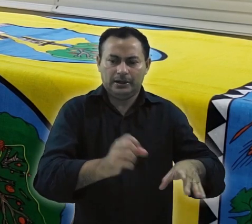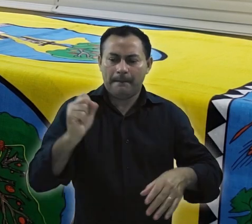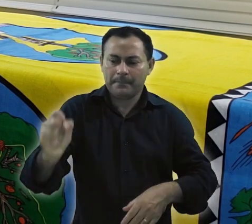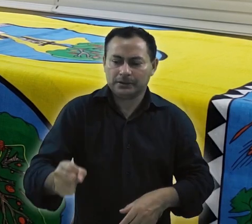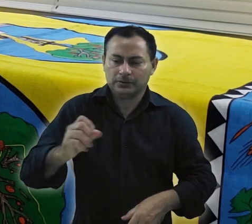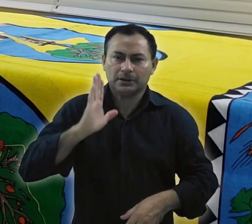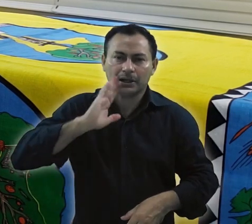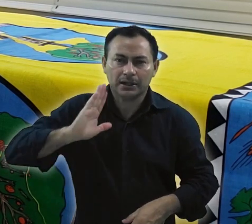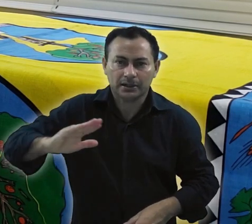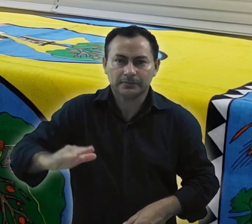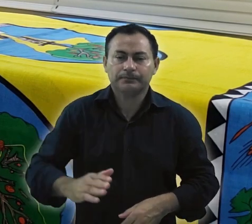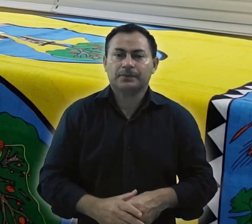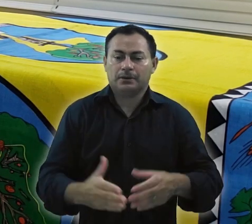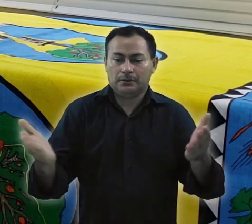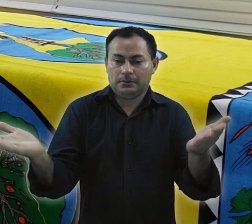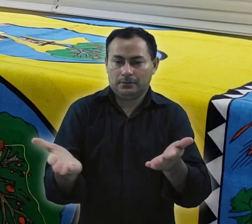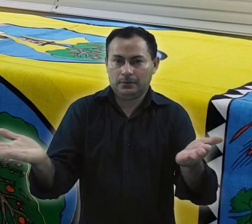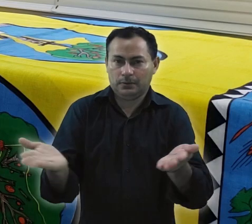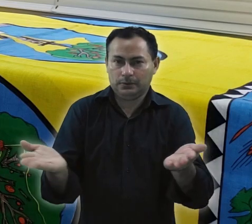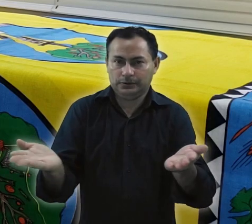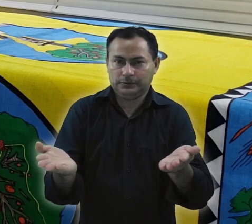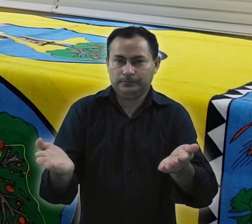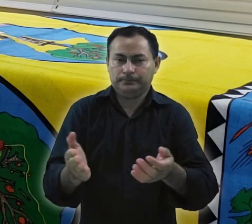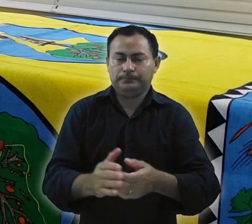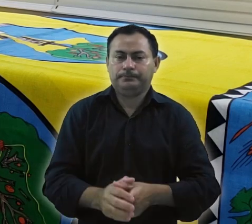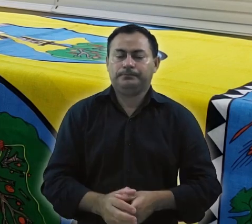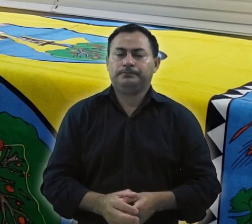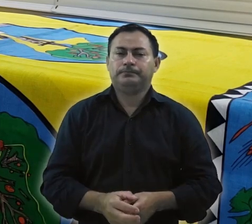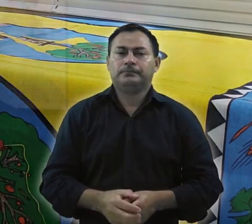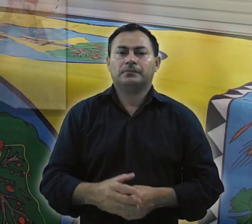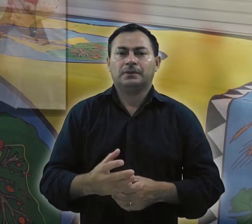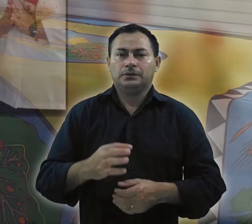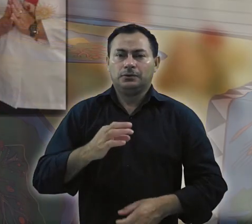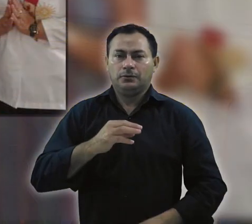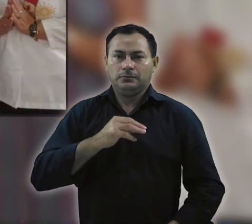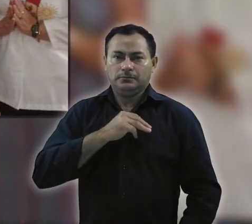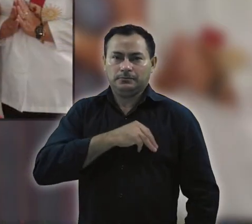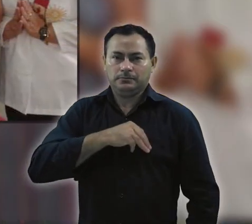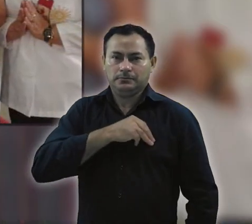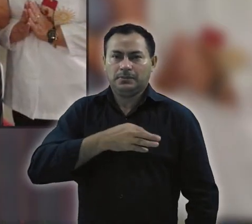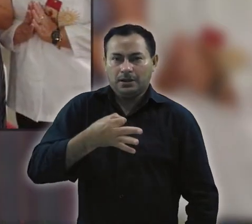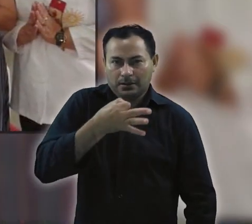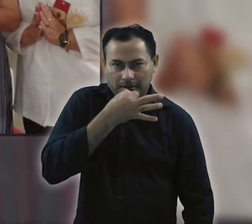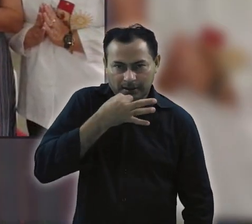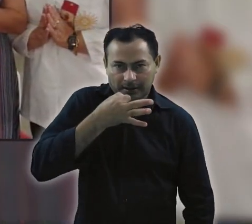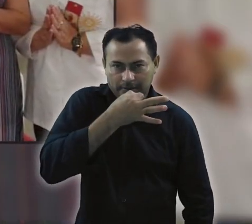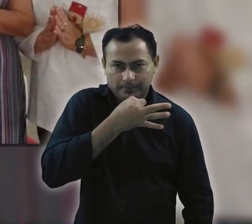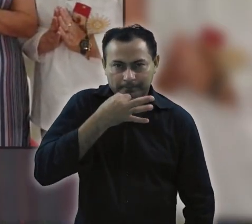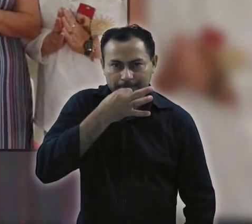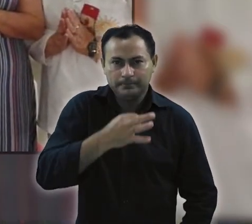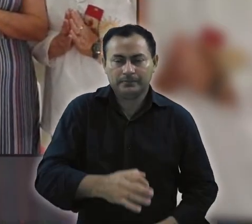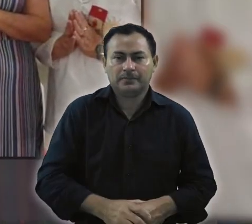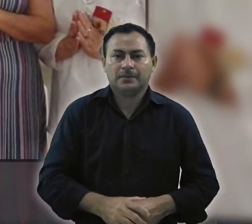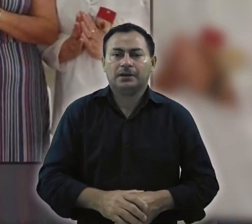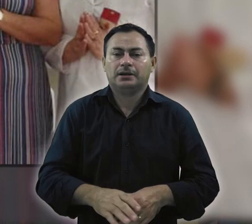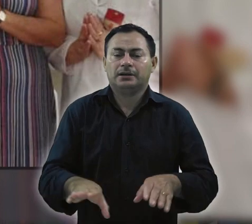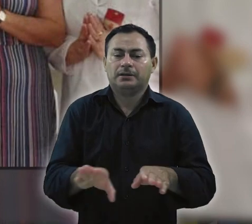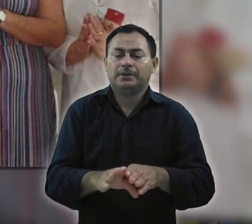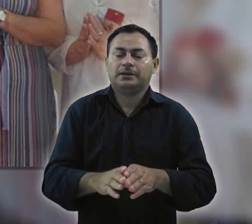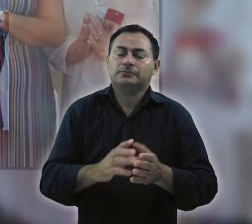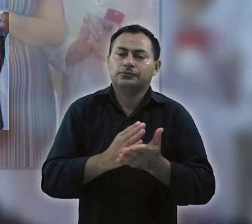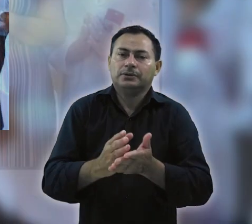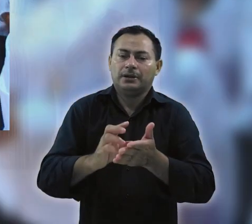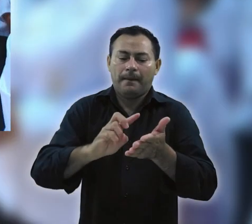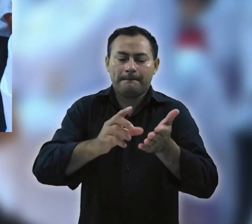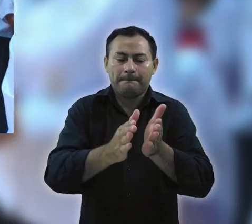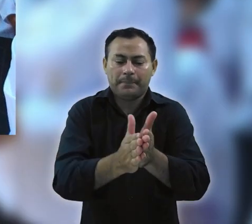atualmente eu estou como ministra da Eucaristia, como ministra